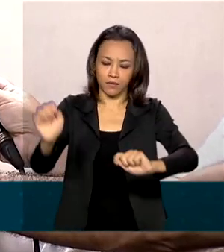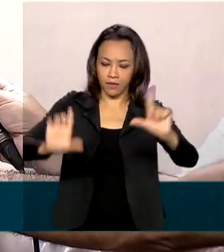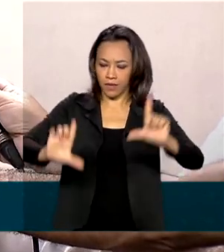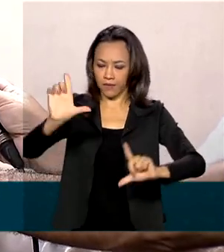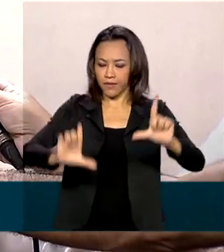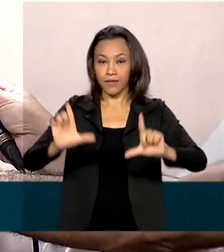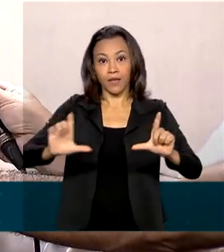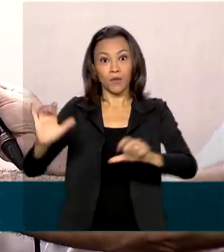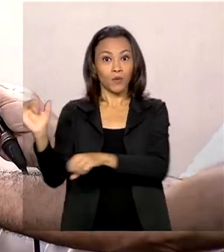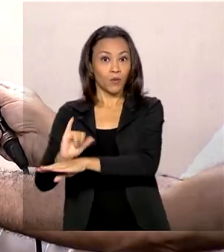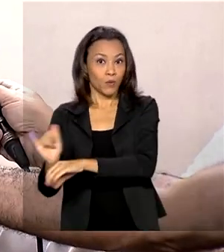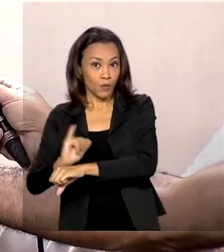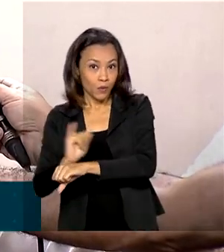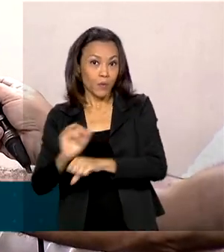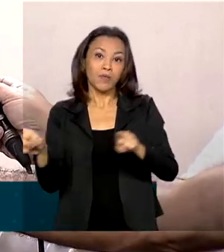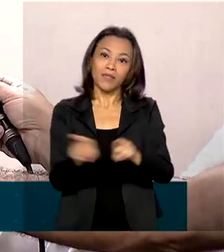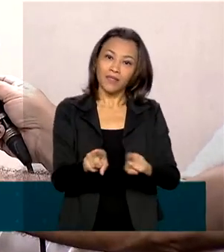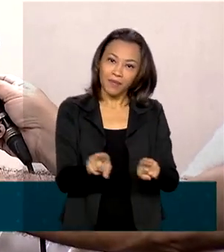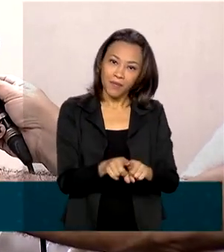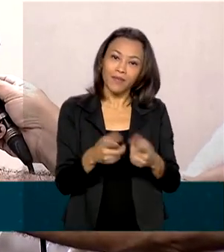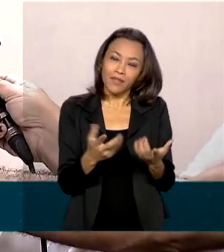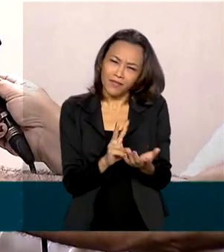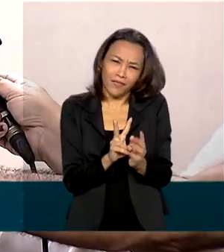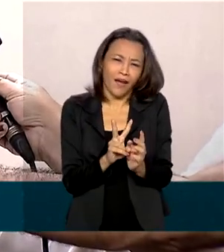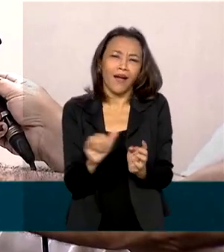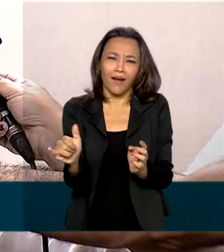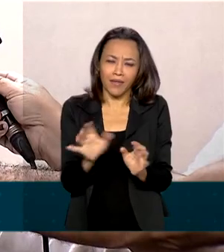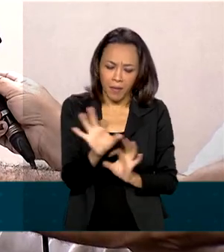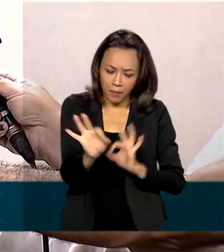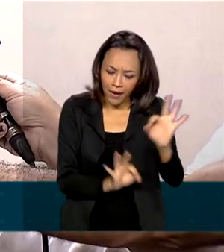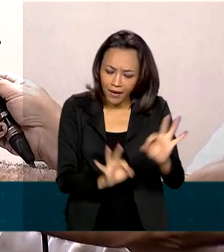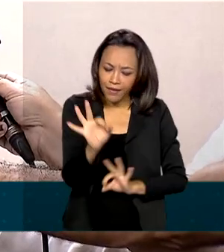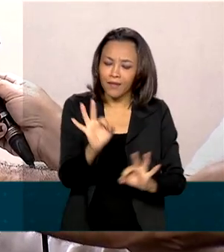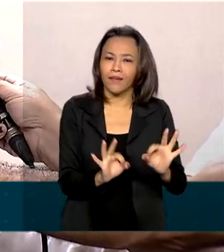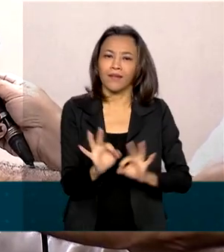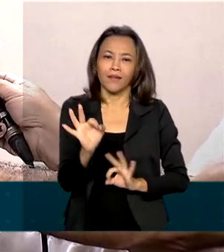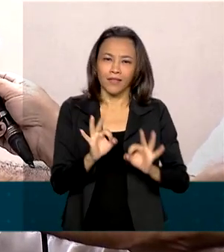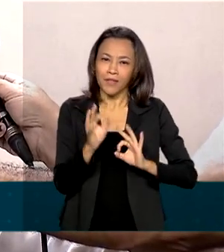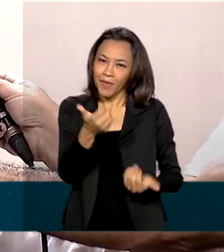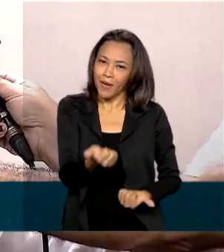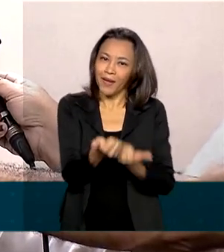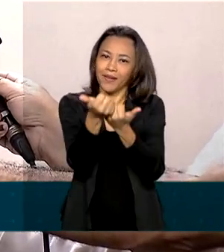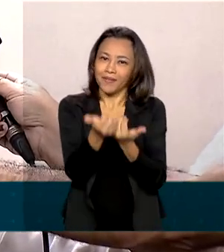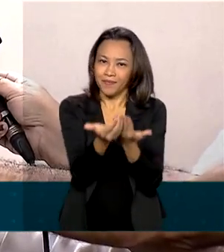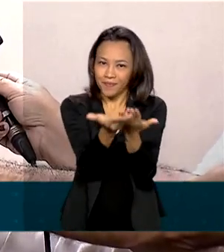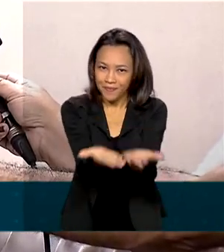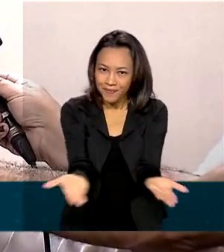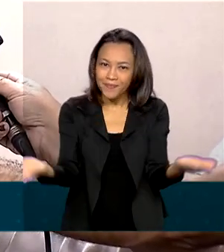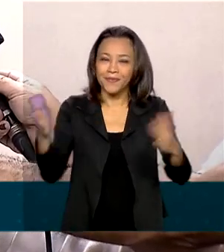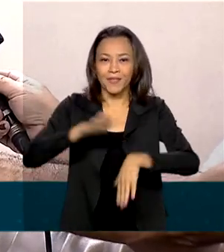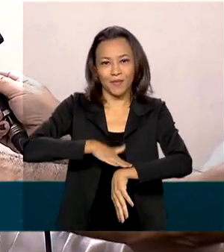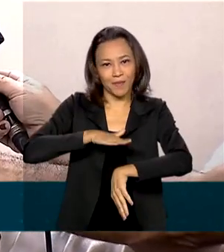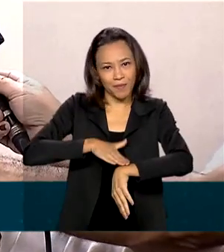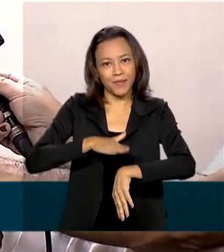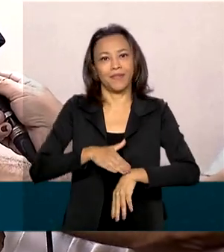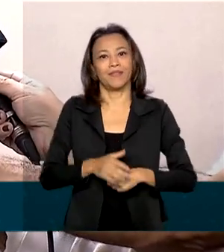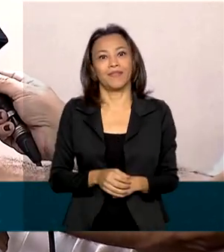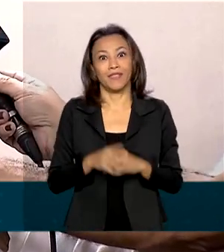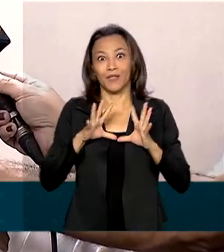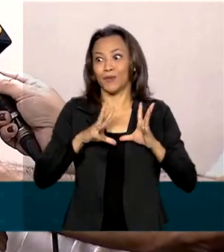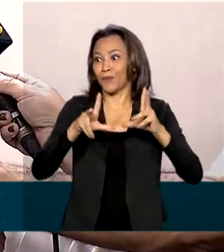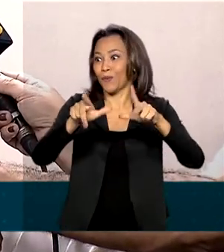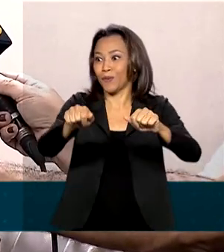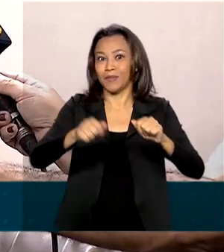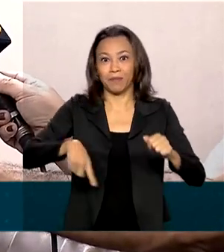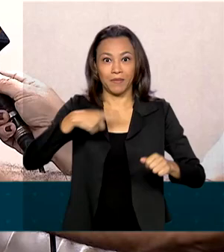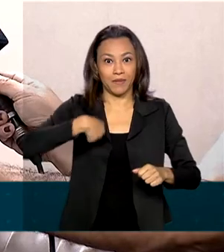canal do YouTube e também na nossa plataforma de streaming. Então, a gente está preparado para fazer essa contribuição nesse momento onde todo mundo tem